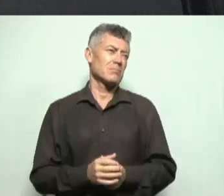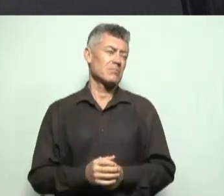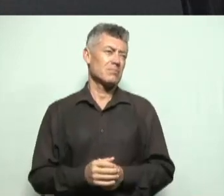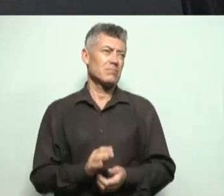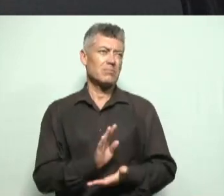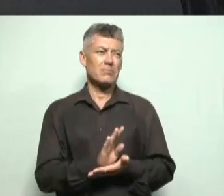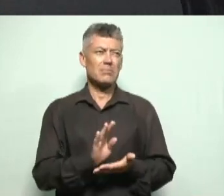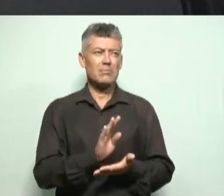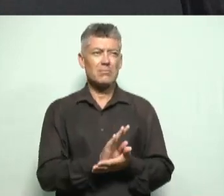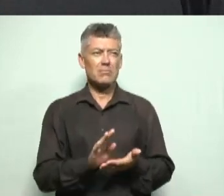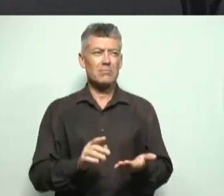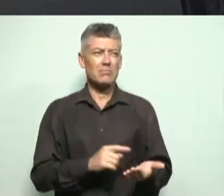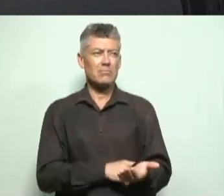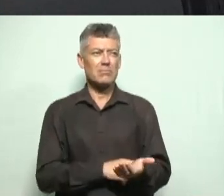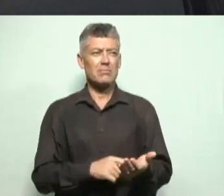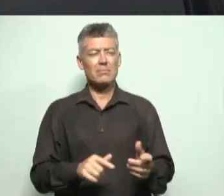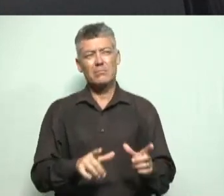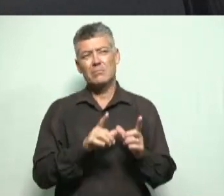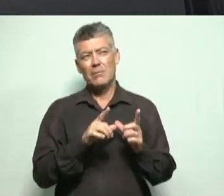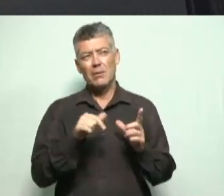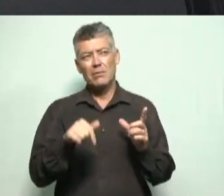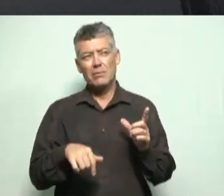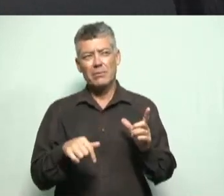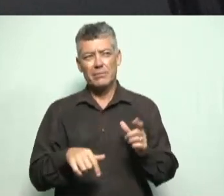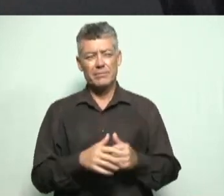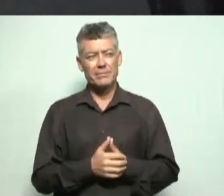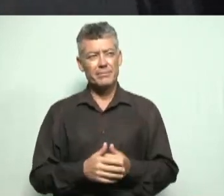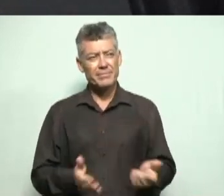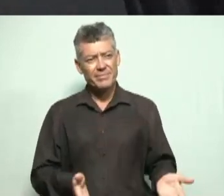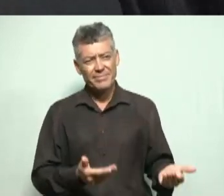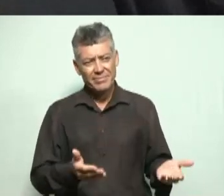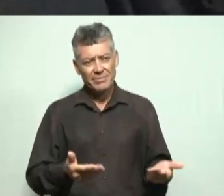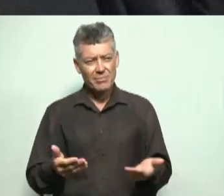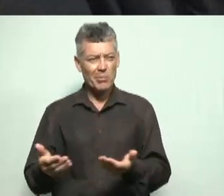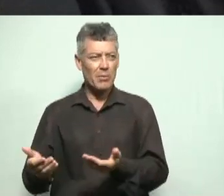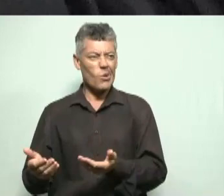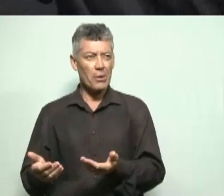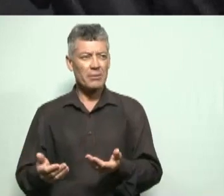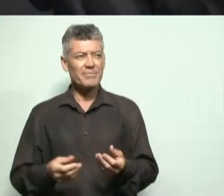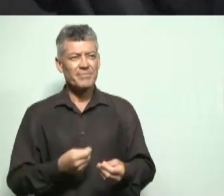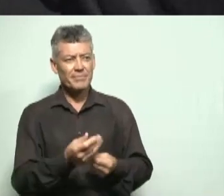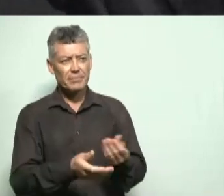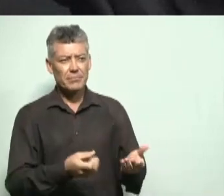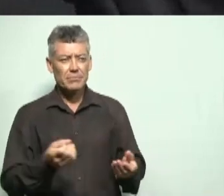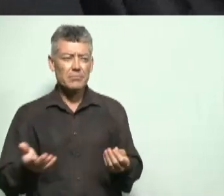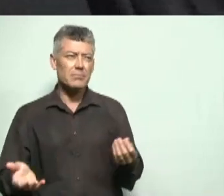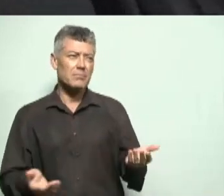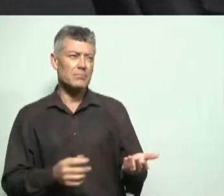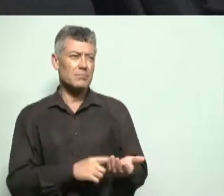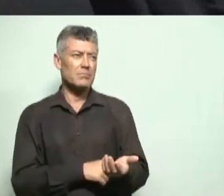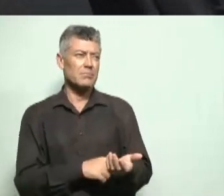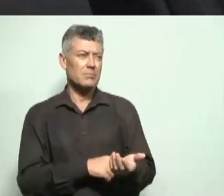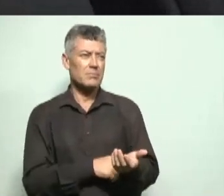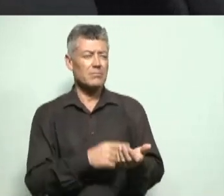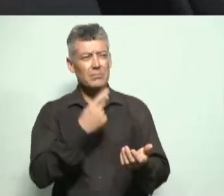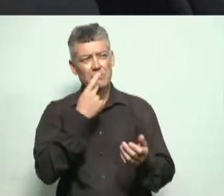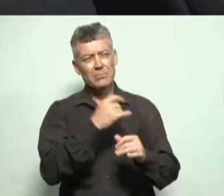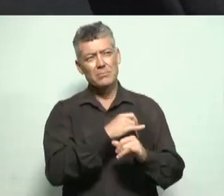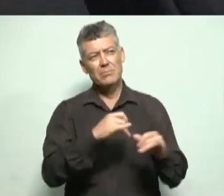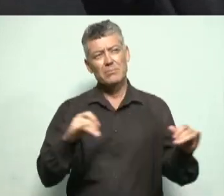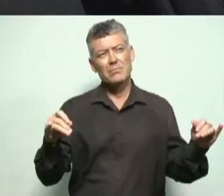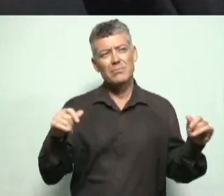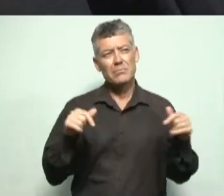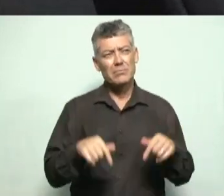município Natal. E esse projeto visa incentivar, estimular as doações de sangue por meio de inserções de mensagem de